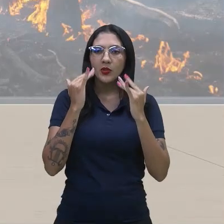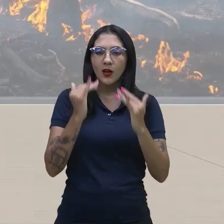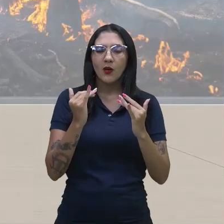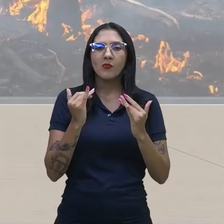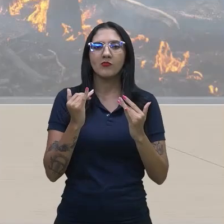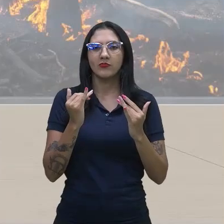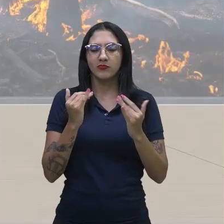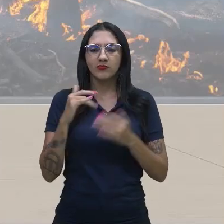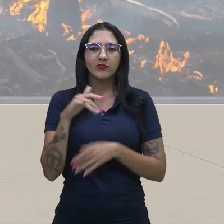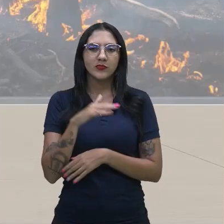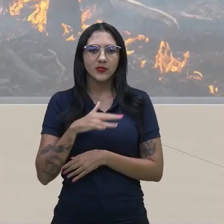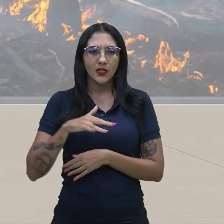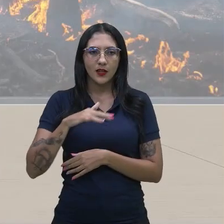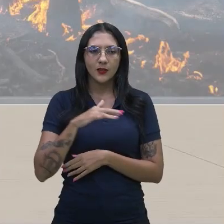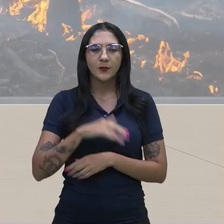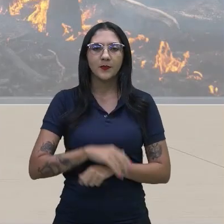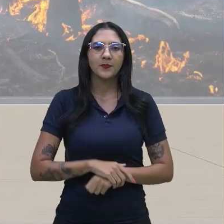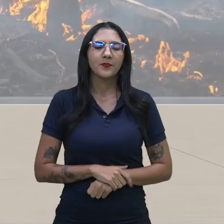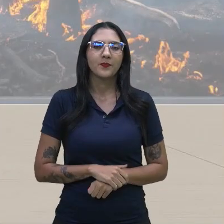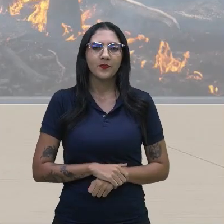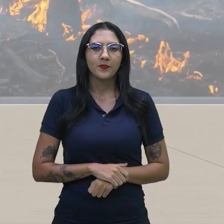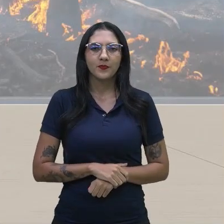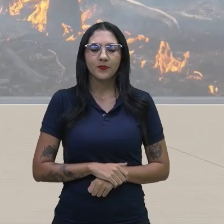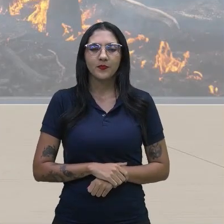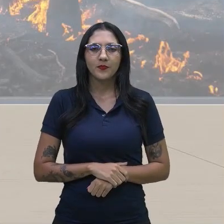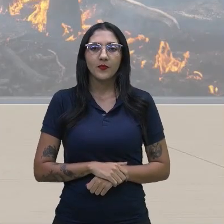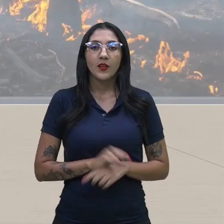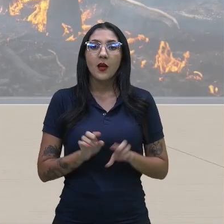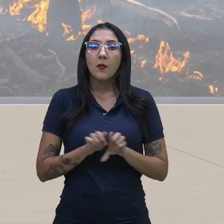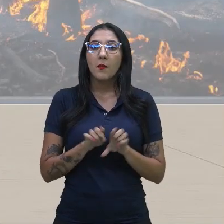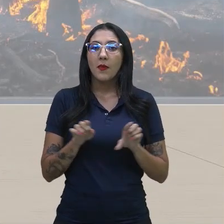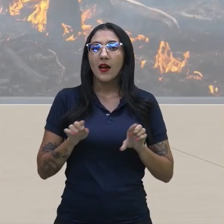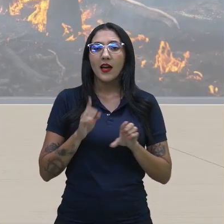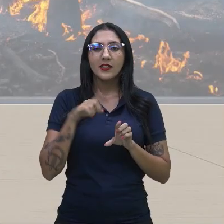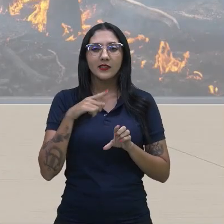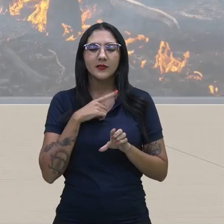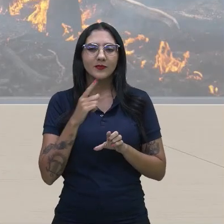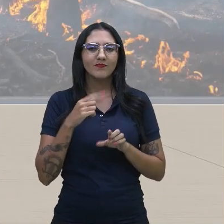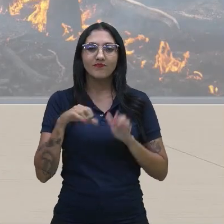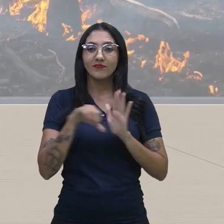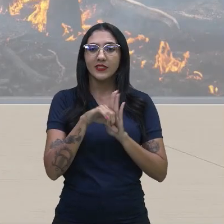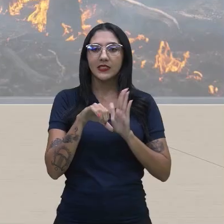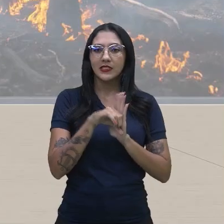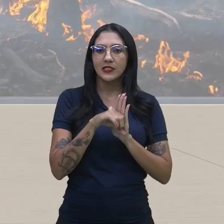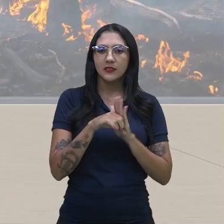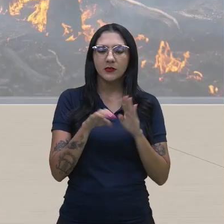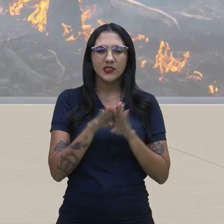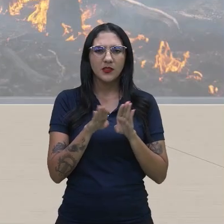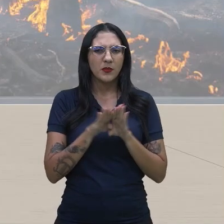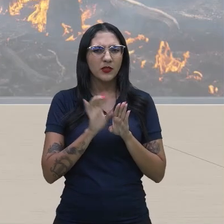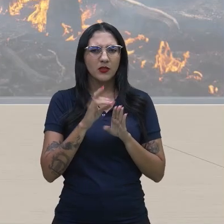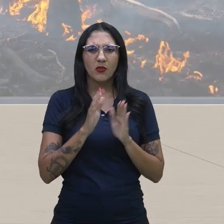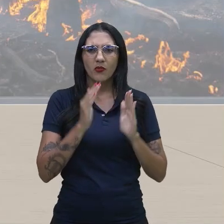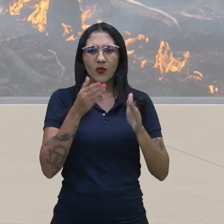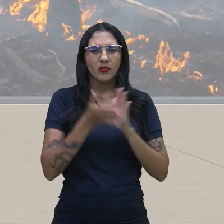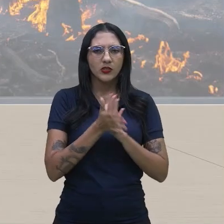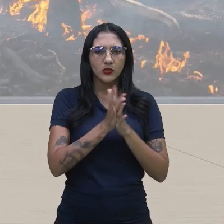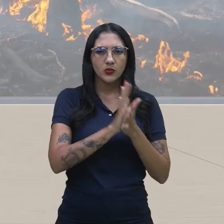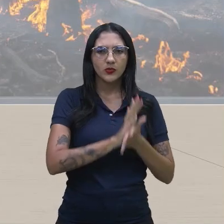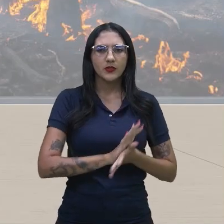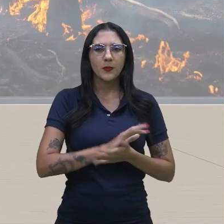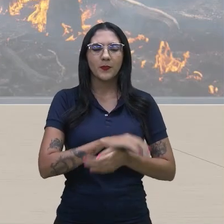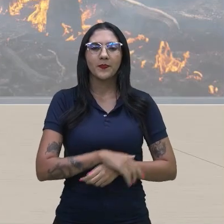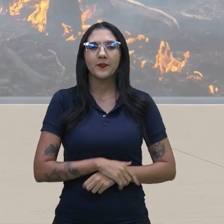né? Mas, muitas das vezes, isso se dá de forma ilegal e de forma predatória, né? E aí nós temos